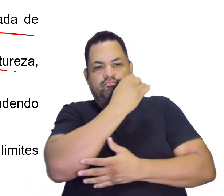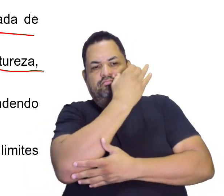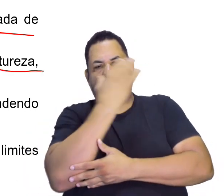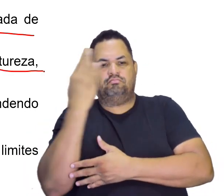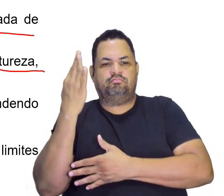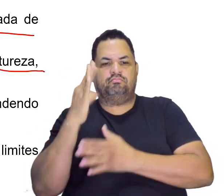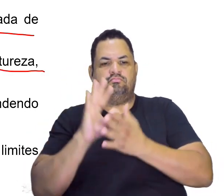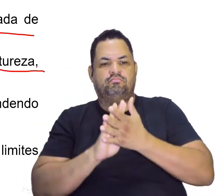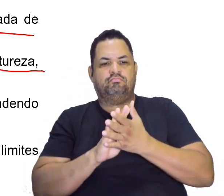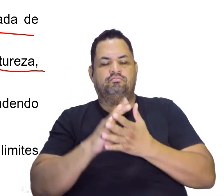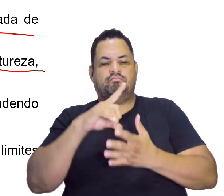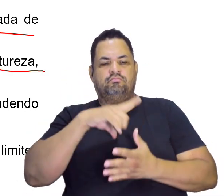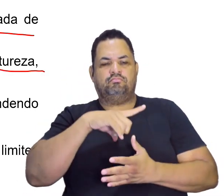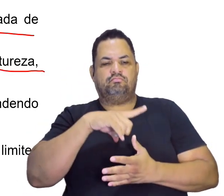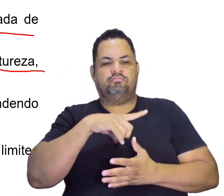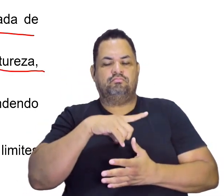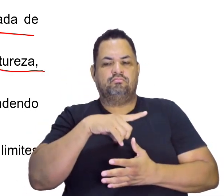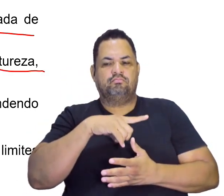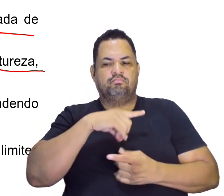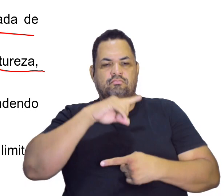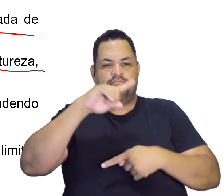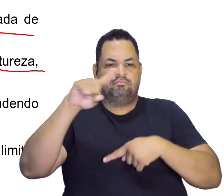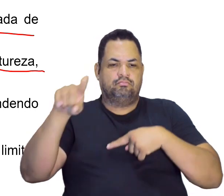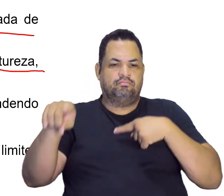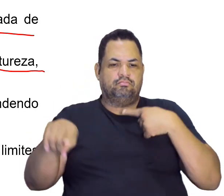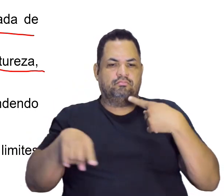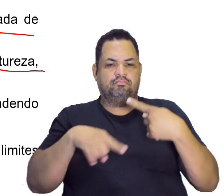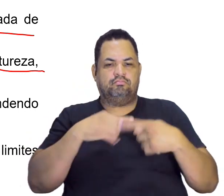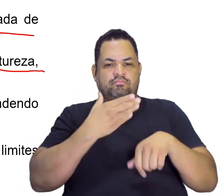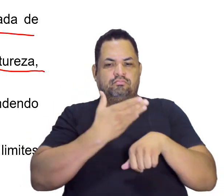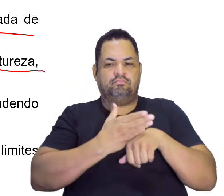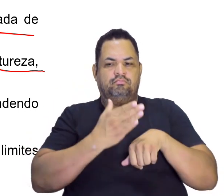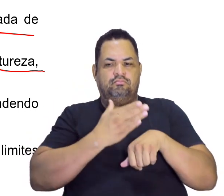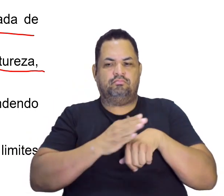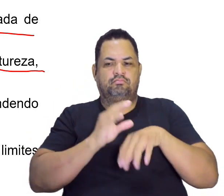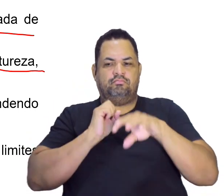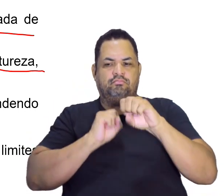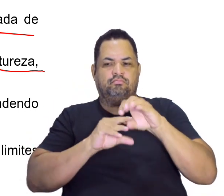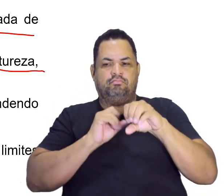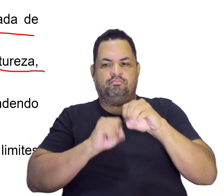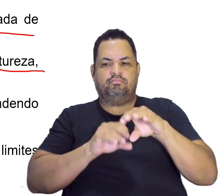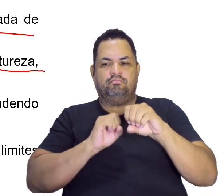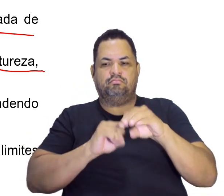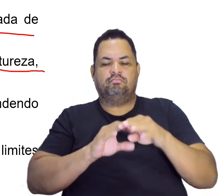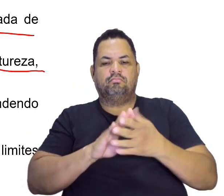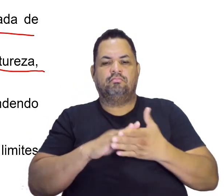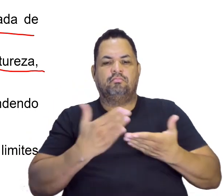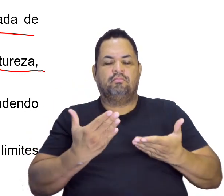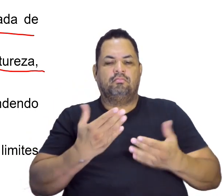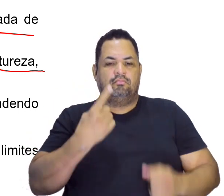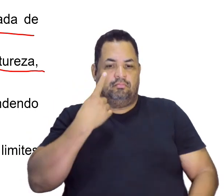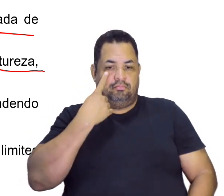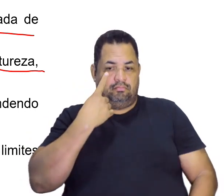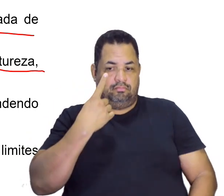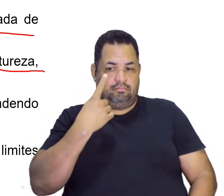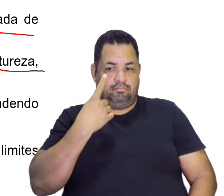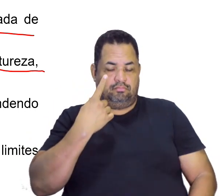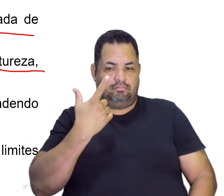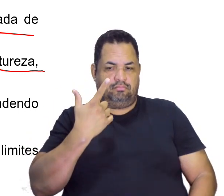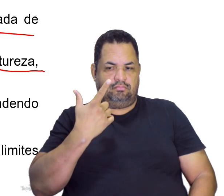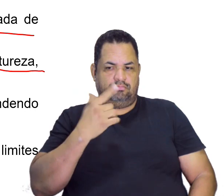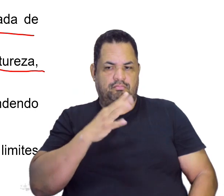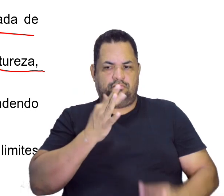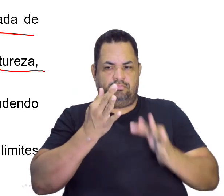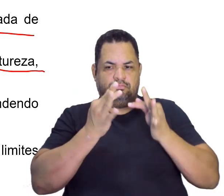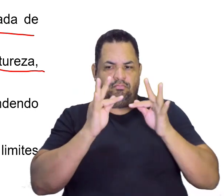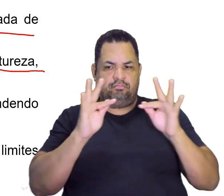a natureza, tendo como finalidade a prática educativa. Então a gente tem que ver que algumas